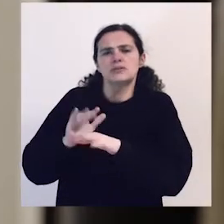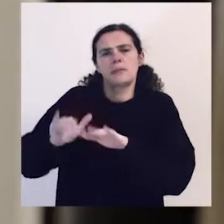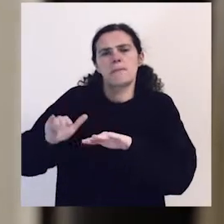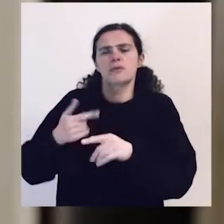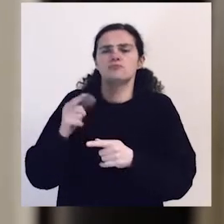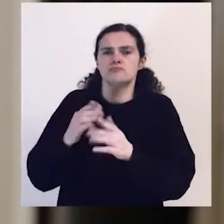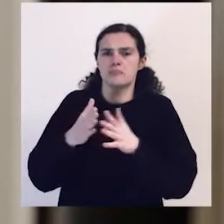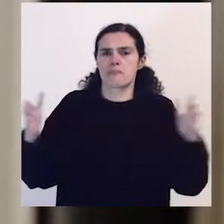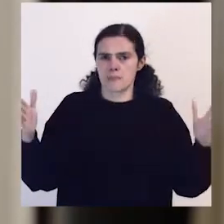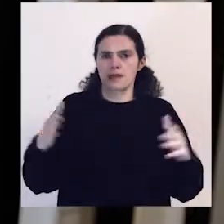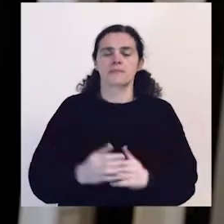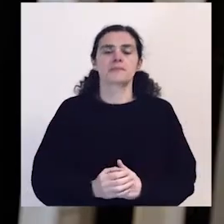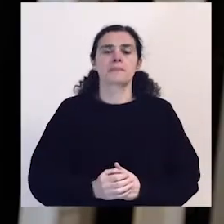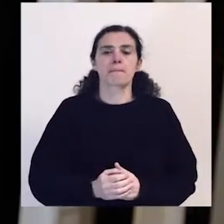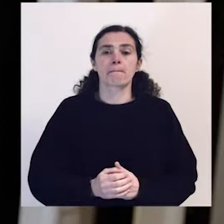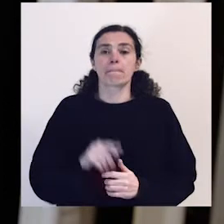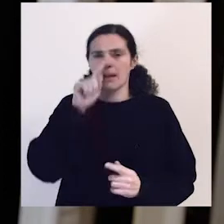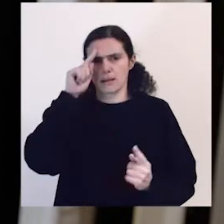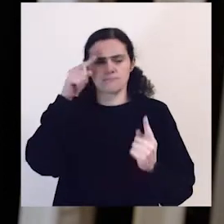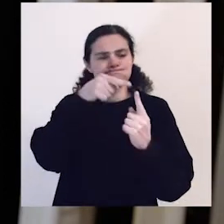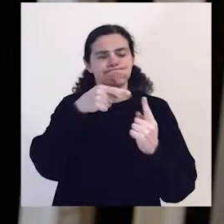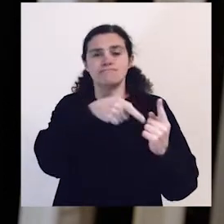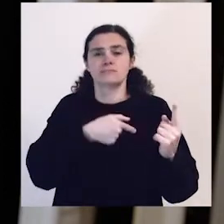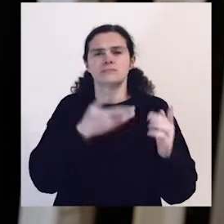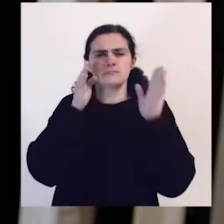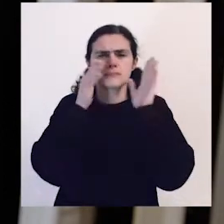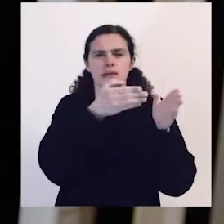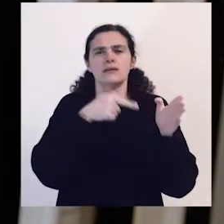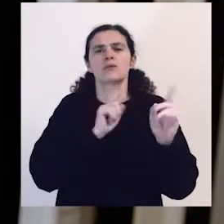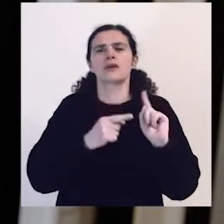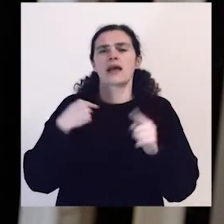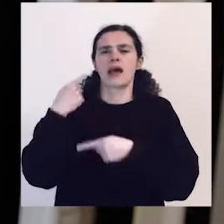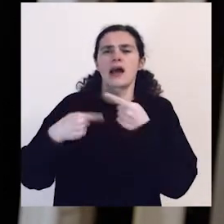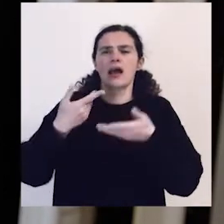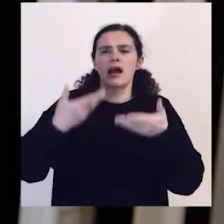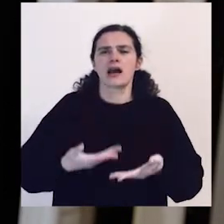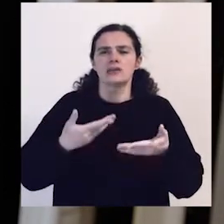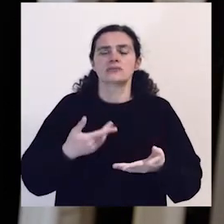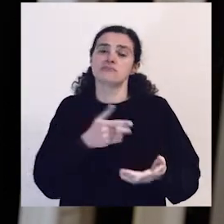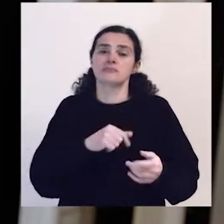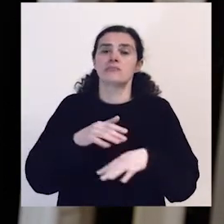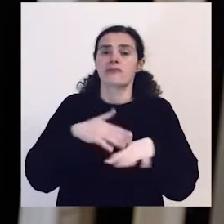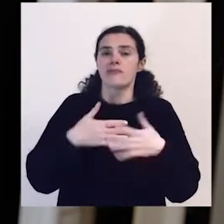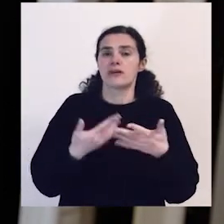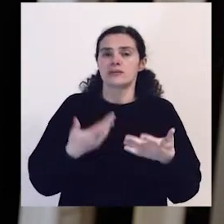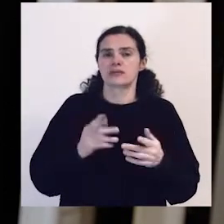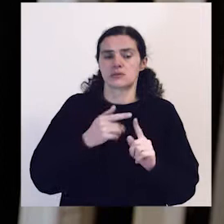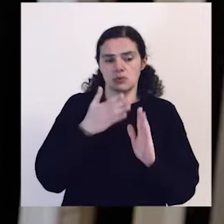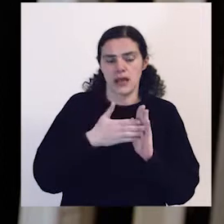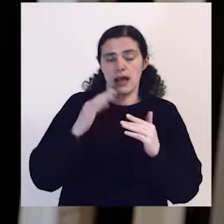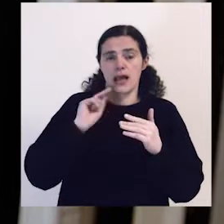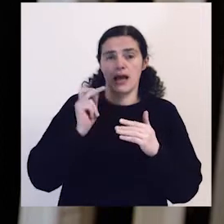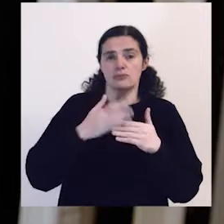obras de grandes dimensões. O foco da coleção de Serralves é a arte contemporânea, a arte produzida a partir dos